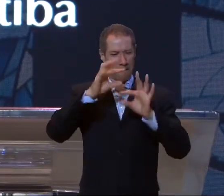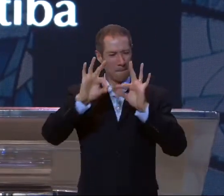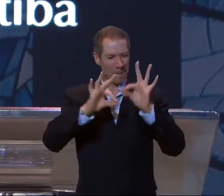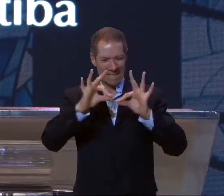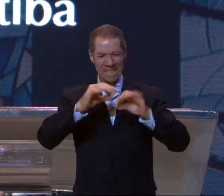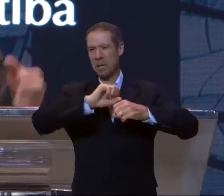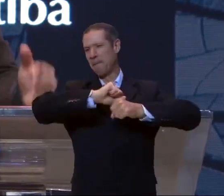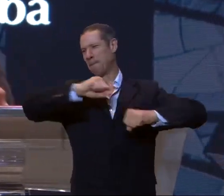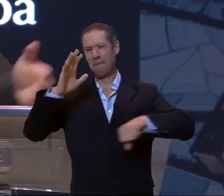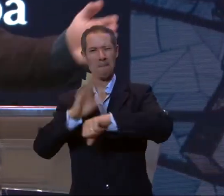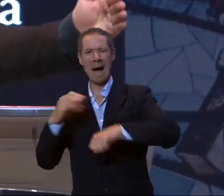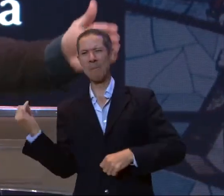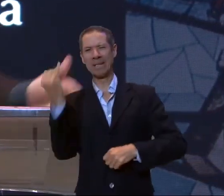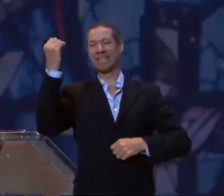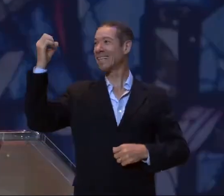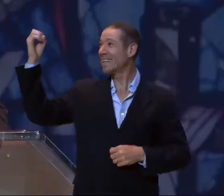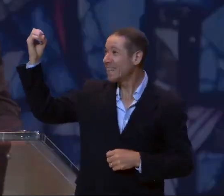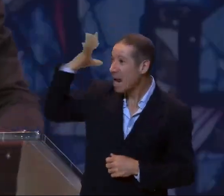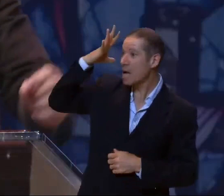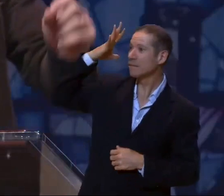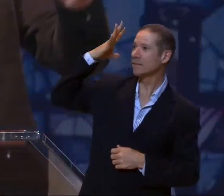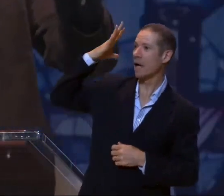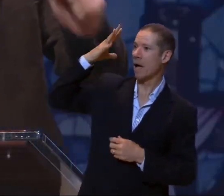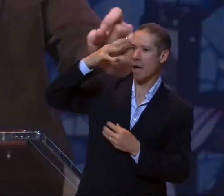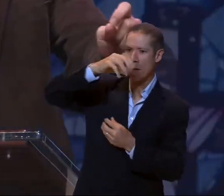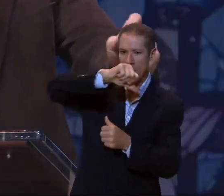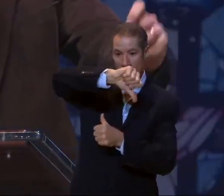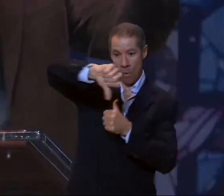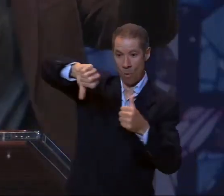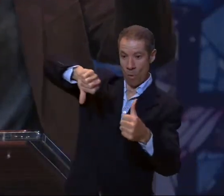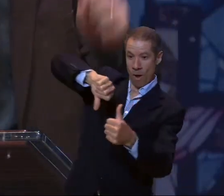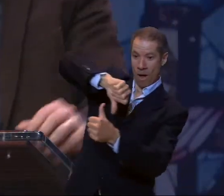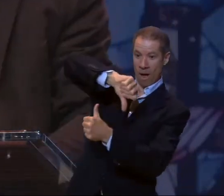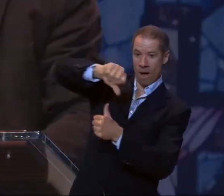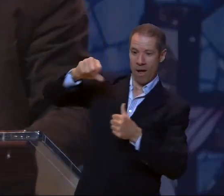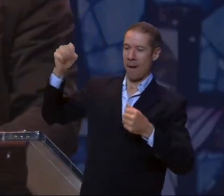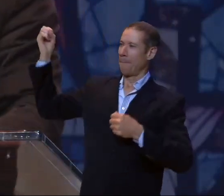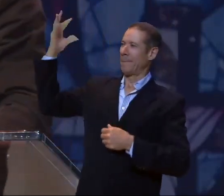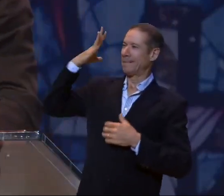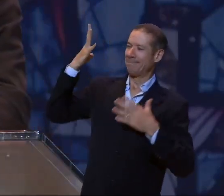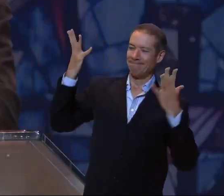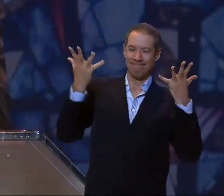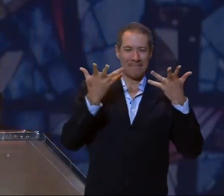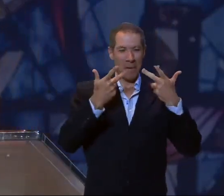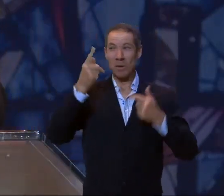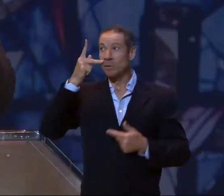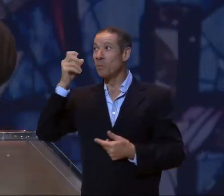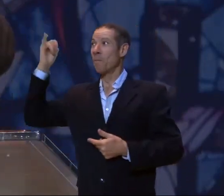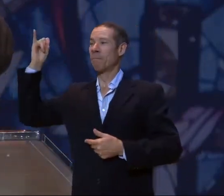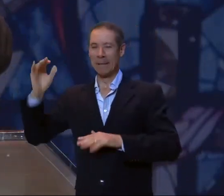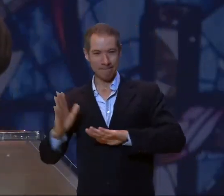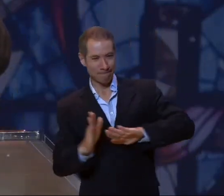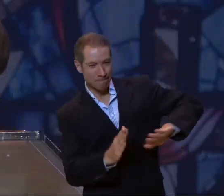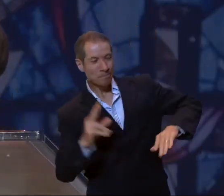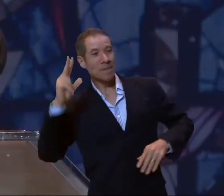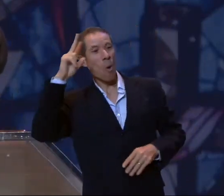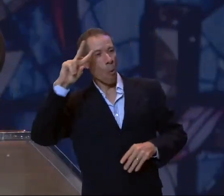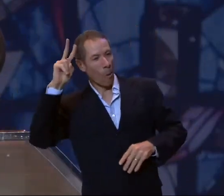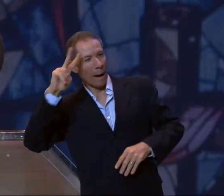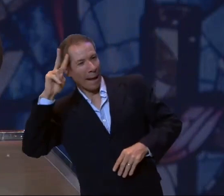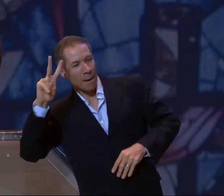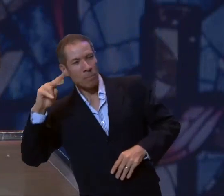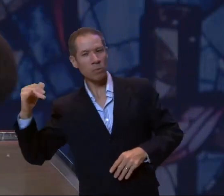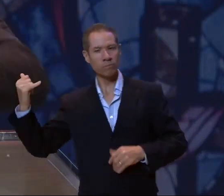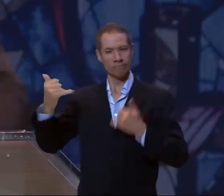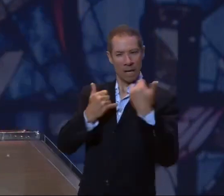de Deus, a graça, envolve essa bênção maravilhosa do Pai. Eu lembro que